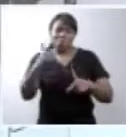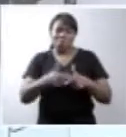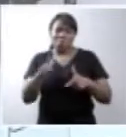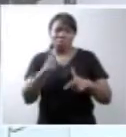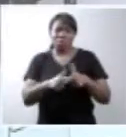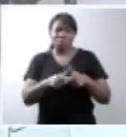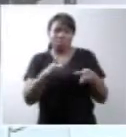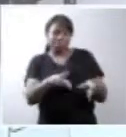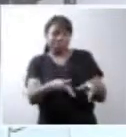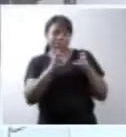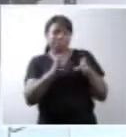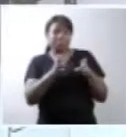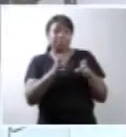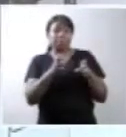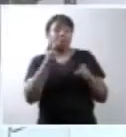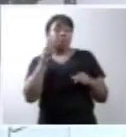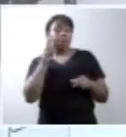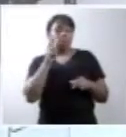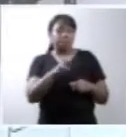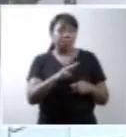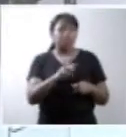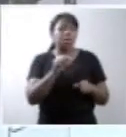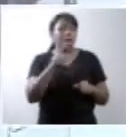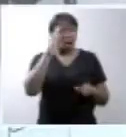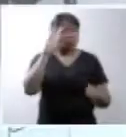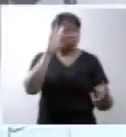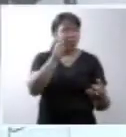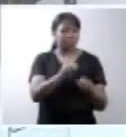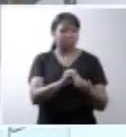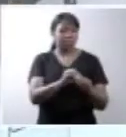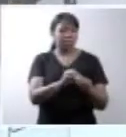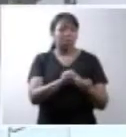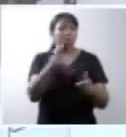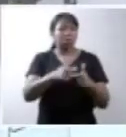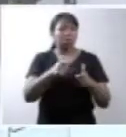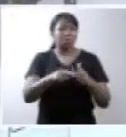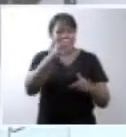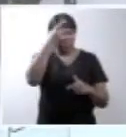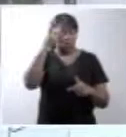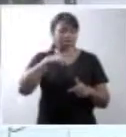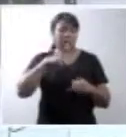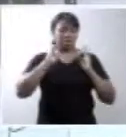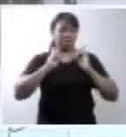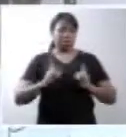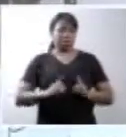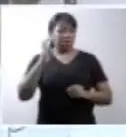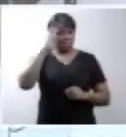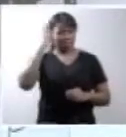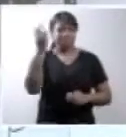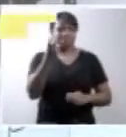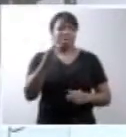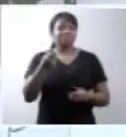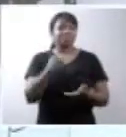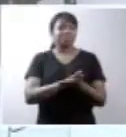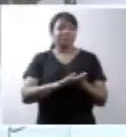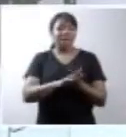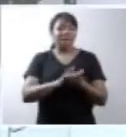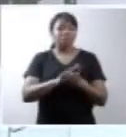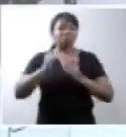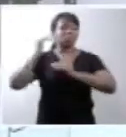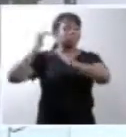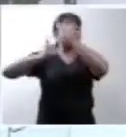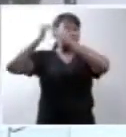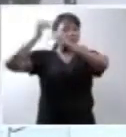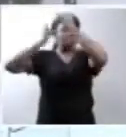fragilidade na percepção da realidade, surge a conclusão equivocada de que pessoas com deficiência intelectual não teriam